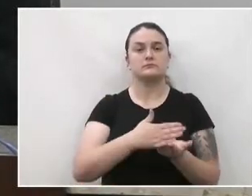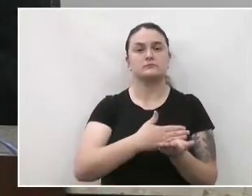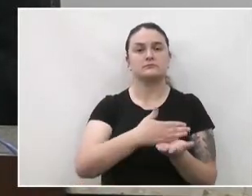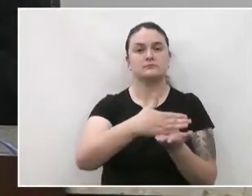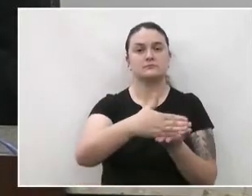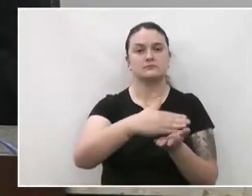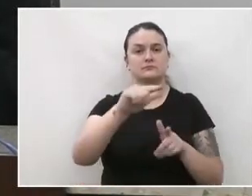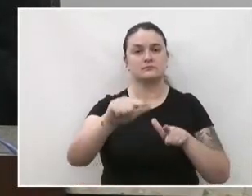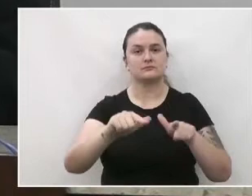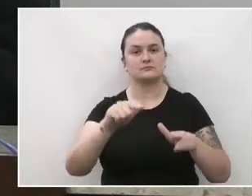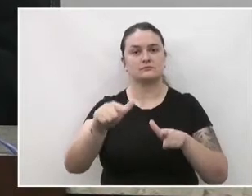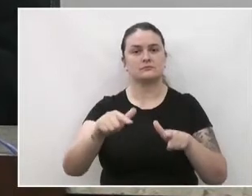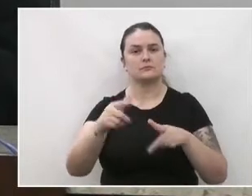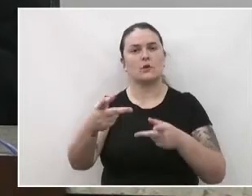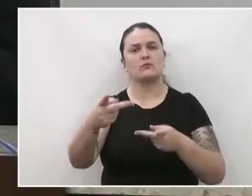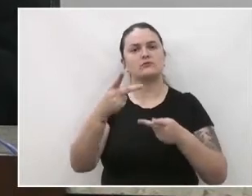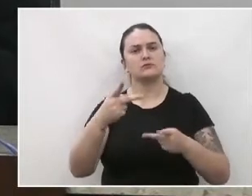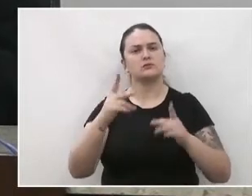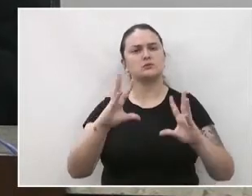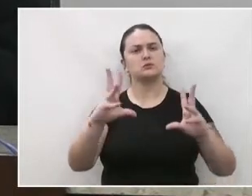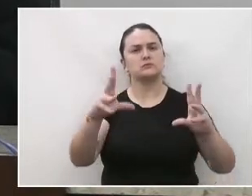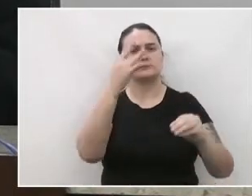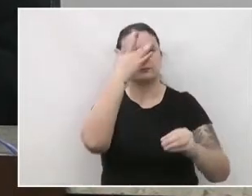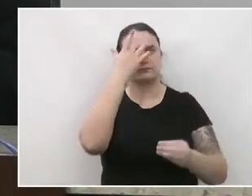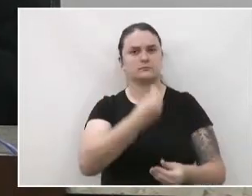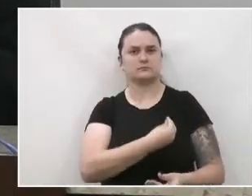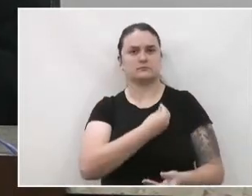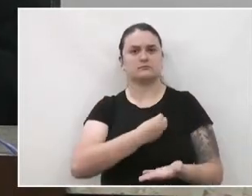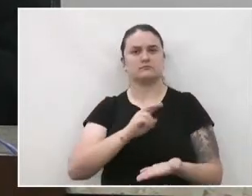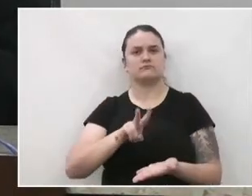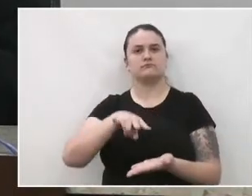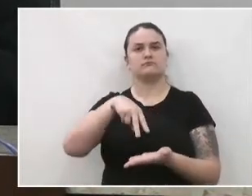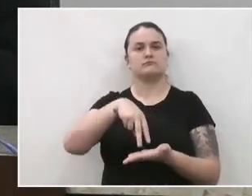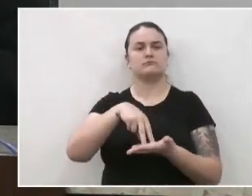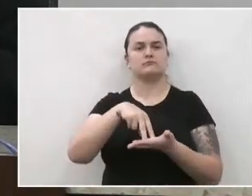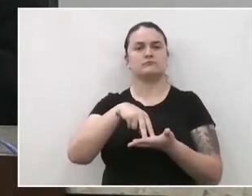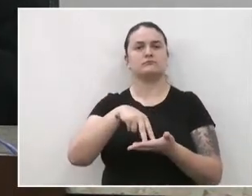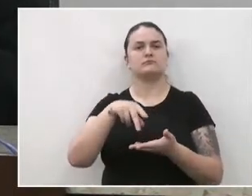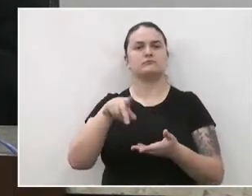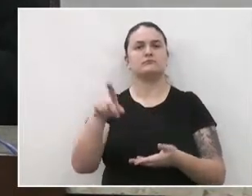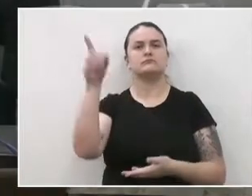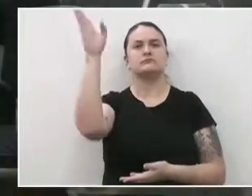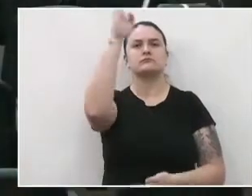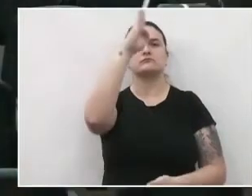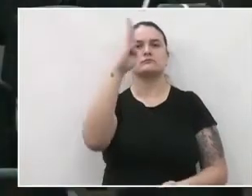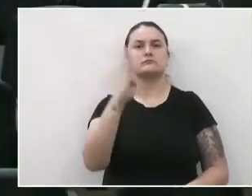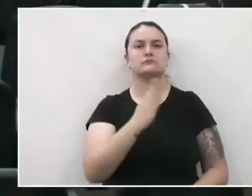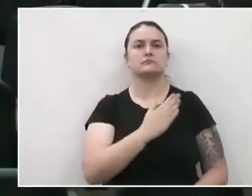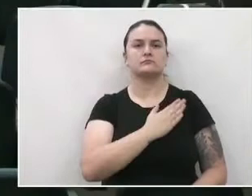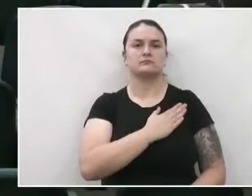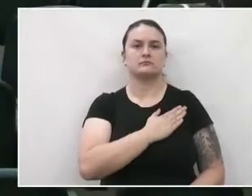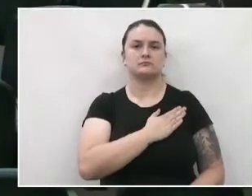Iniciando os trabalhos, convidamos a todos para que em pé cantemos o hino nacional brasileiro.